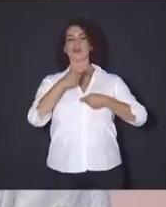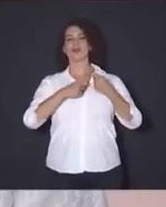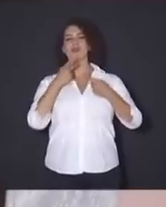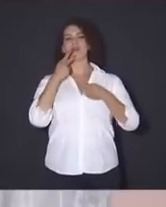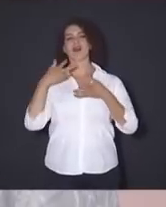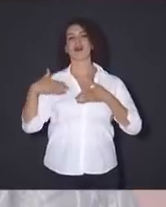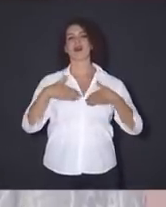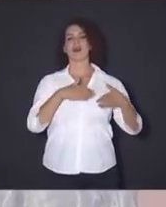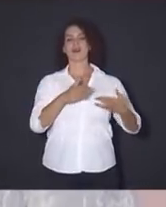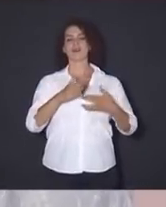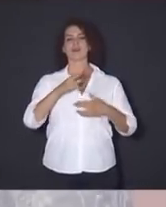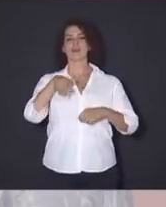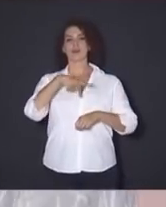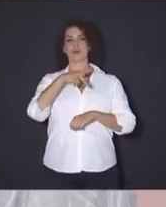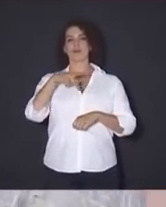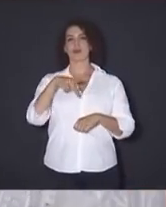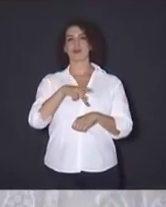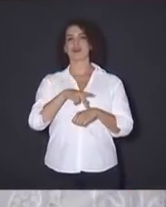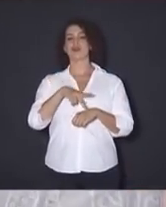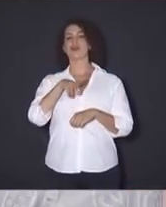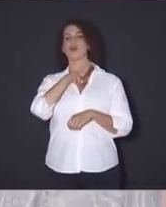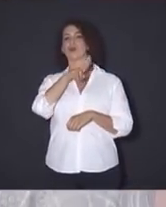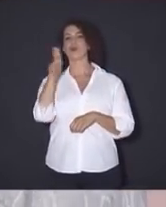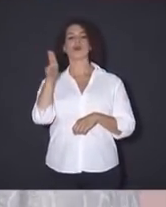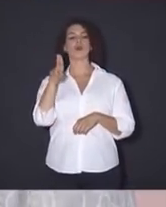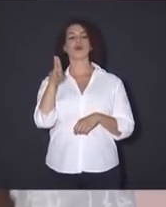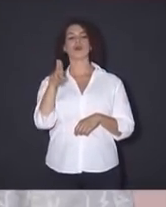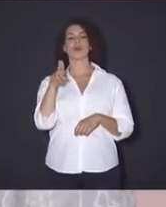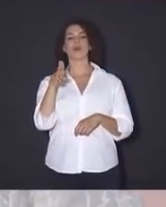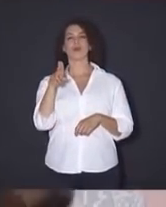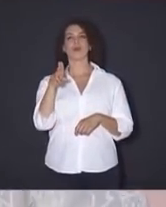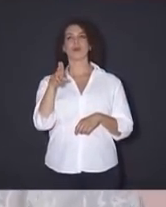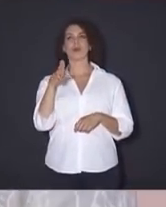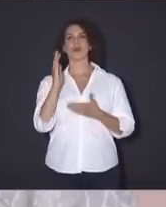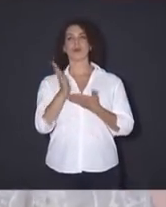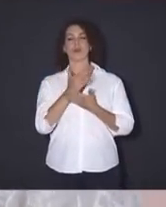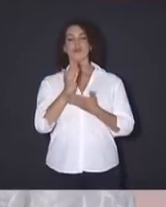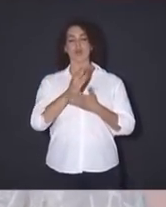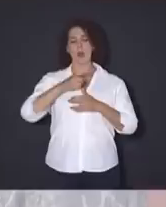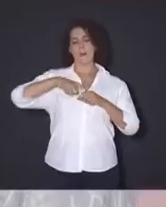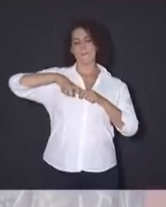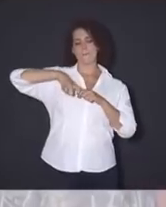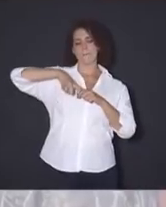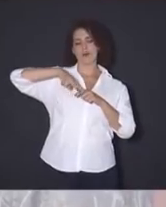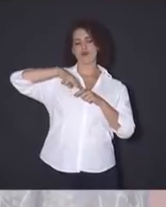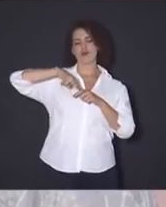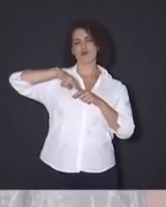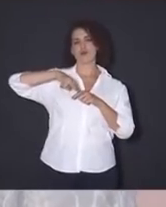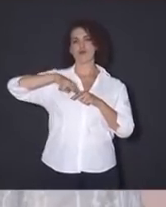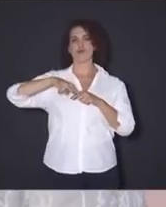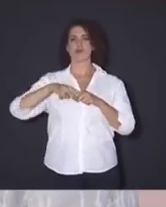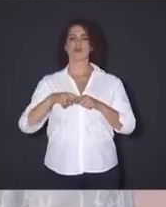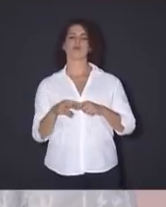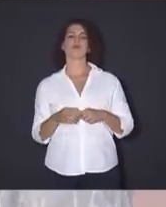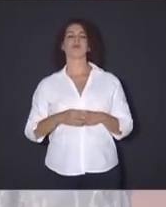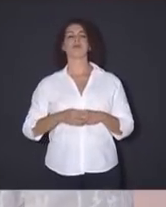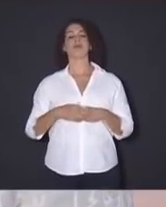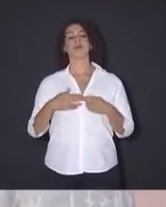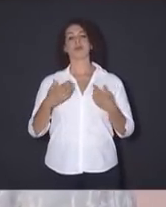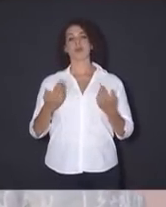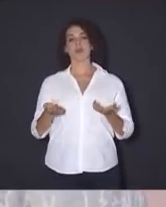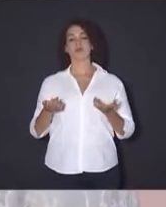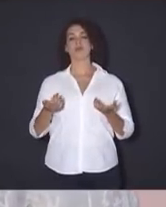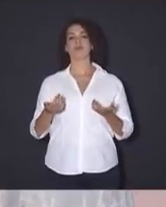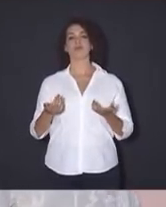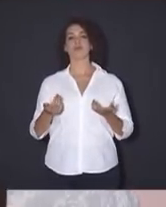países chama-se chutando a escada né é de 1 um autor chamado shane um coreano e o que é